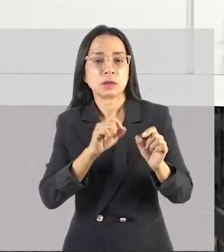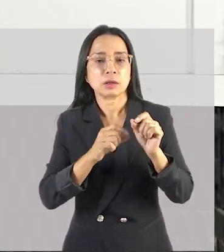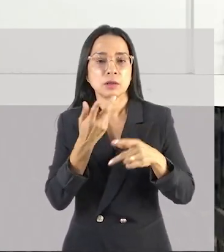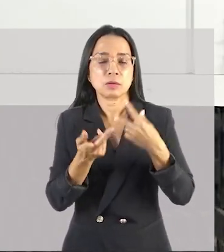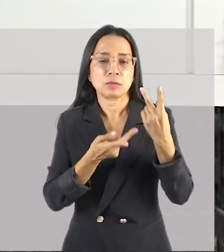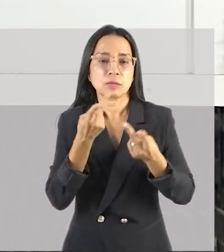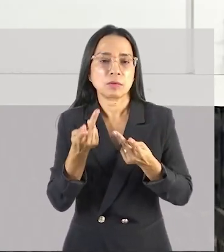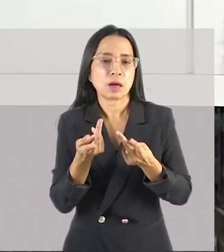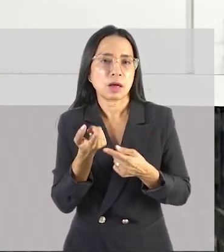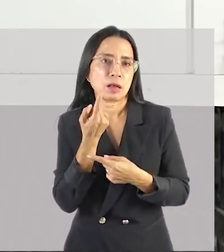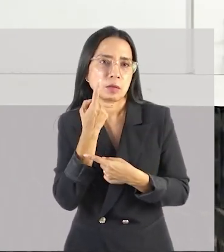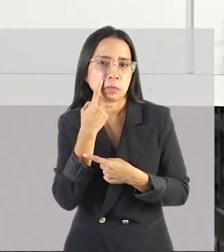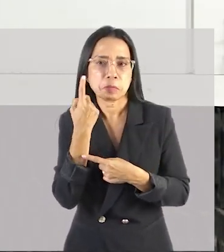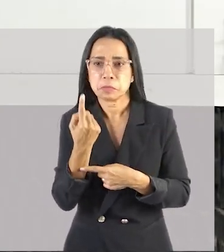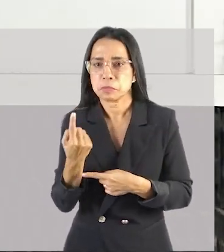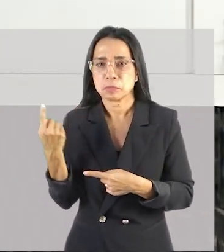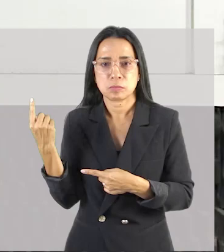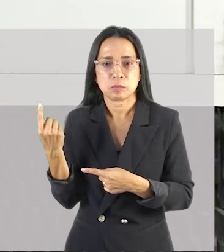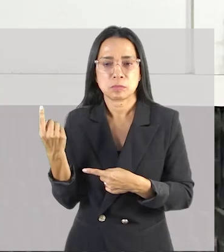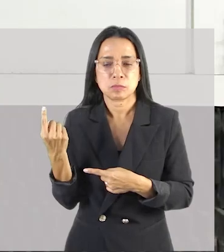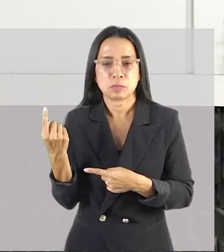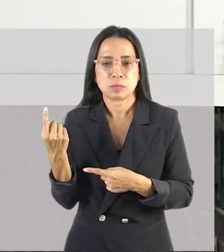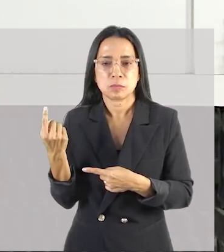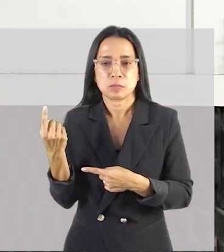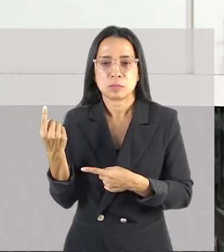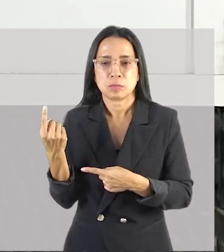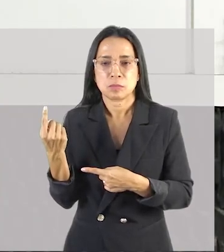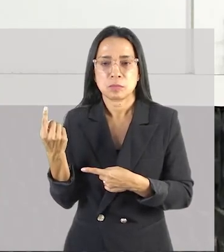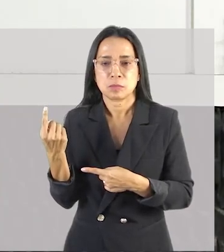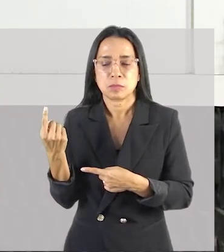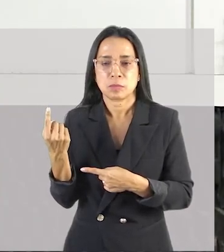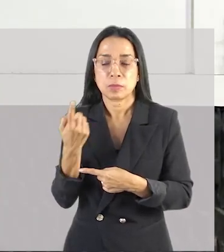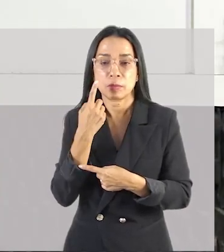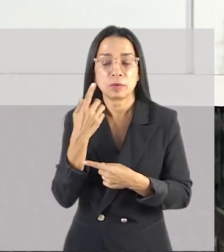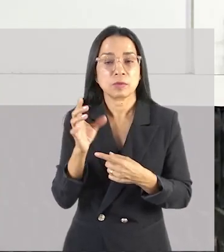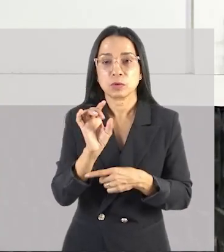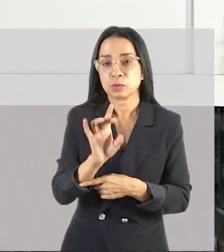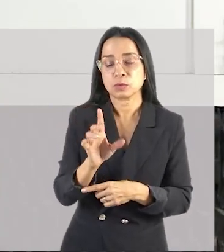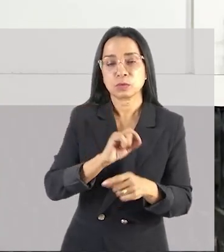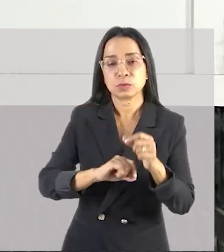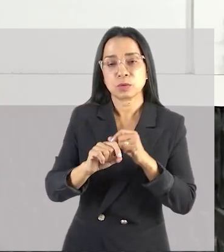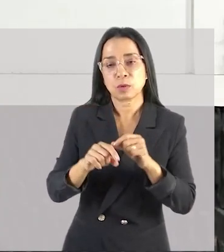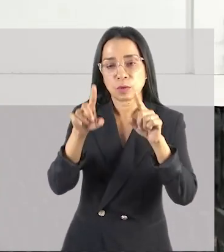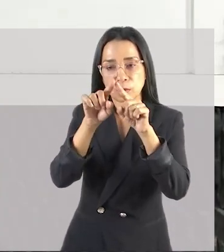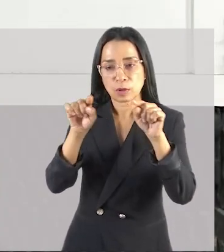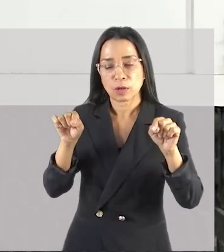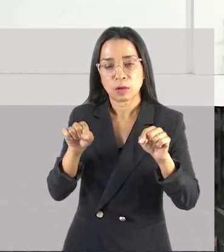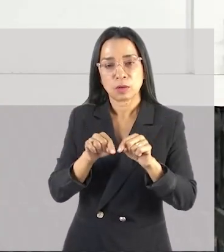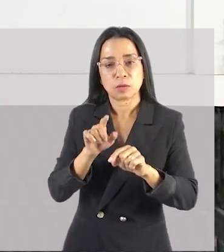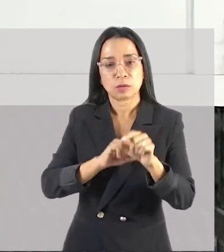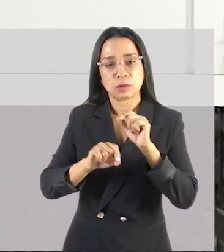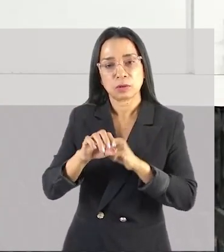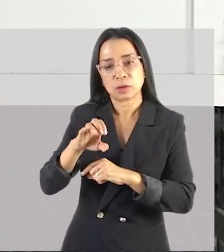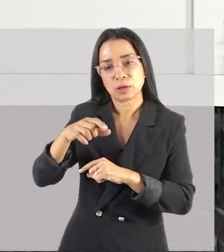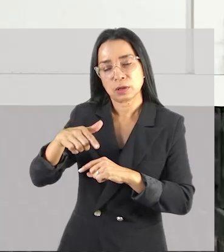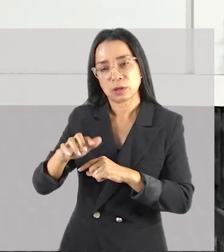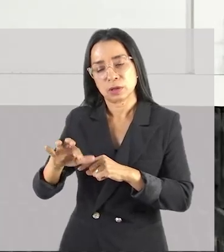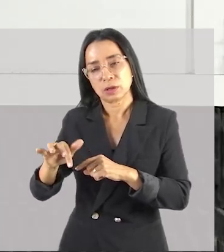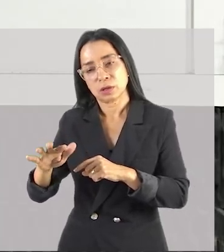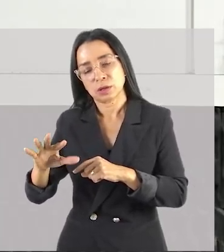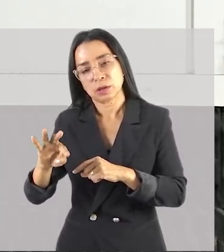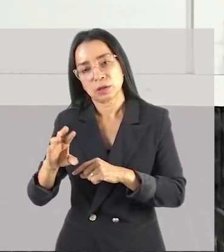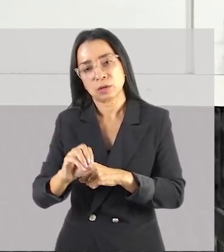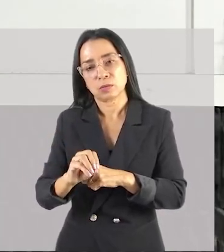para desconsiderar isso, tá? Então você vai considerar apenas que esse triângulo é um triângulo equilátero